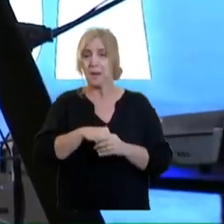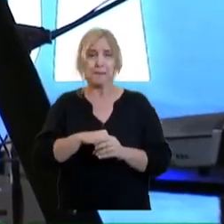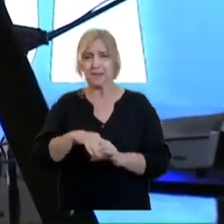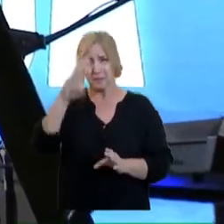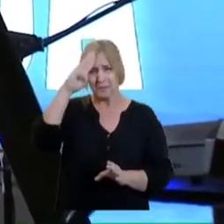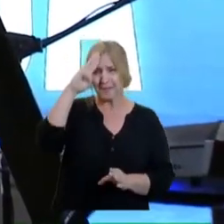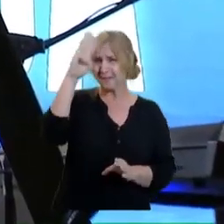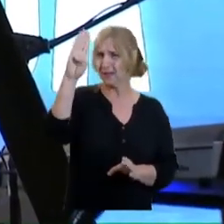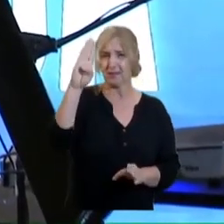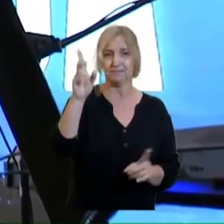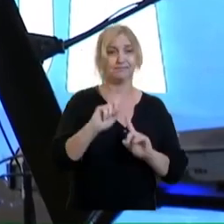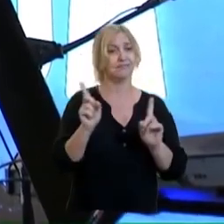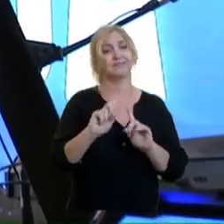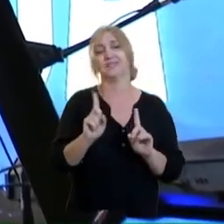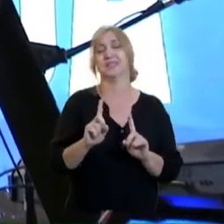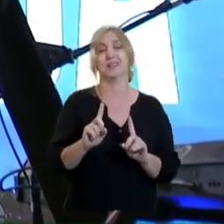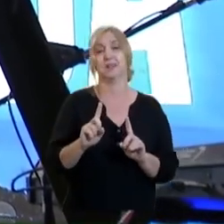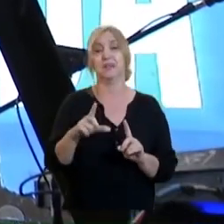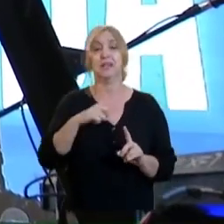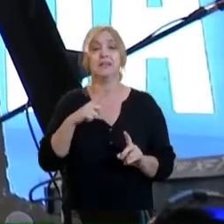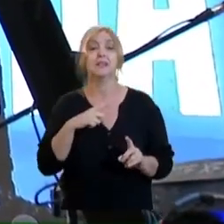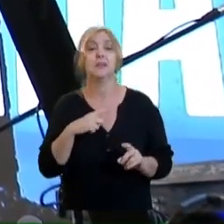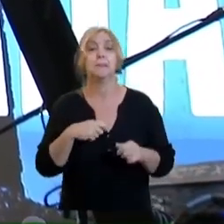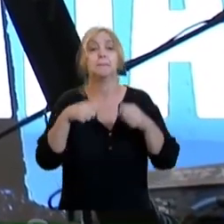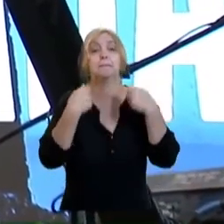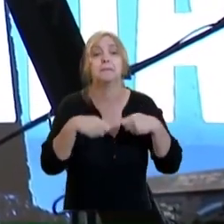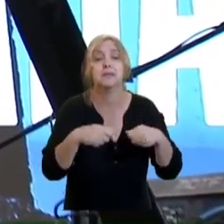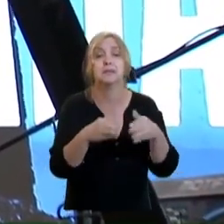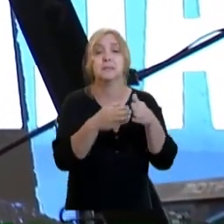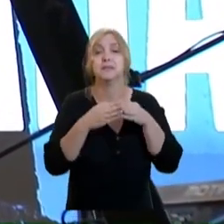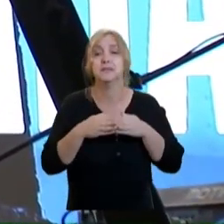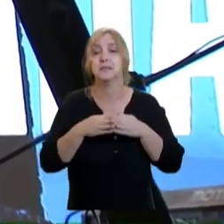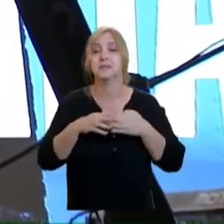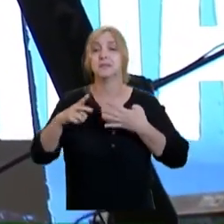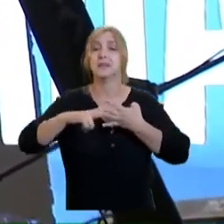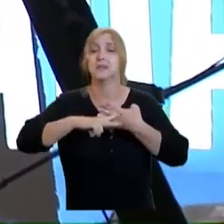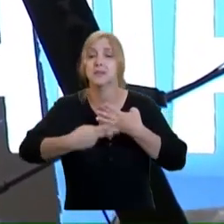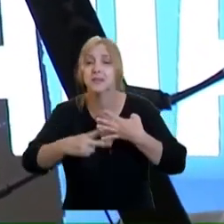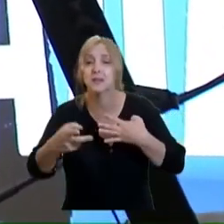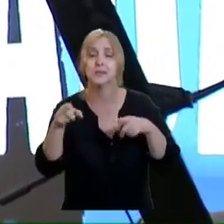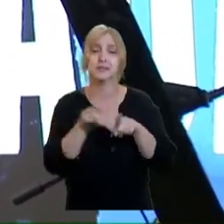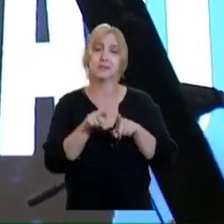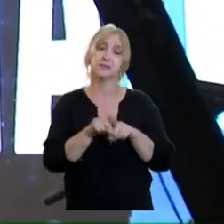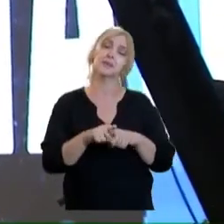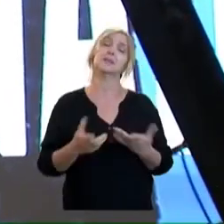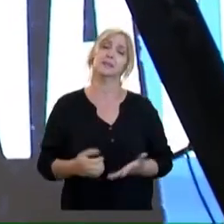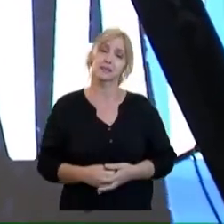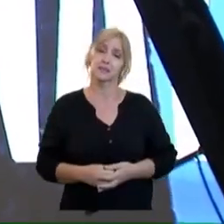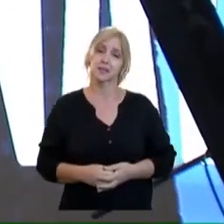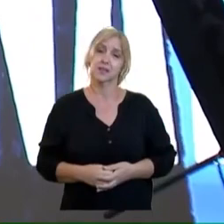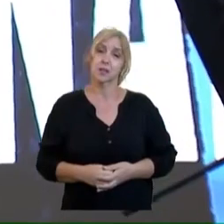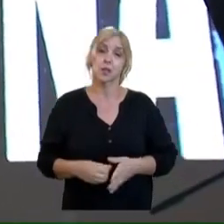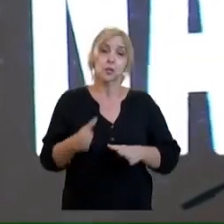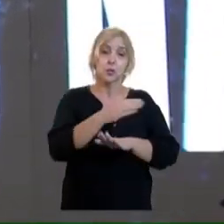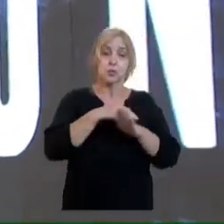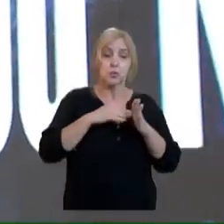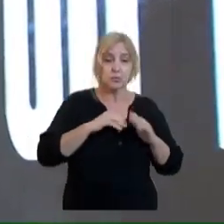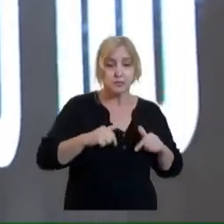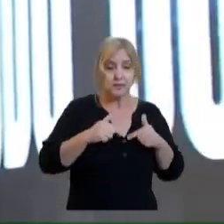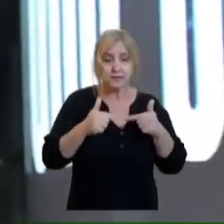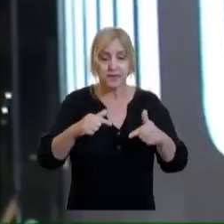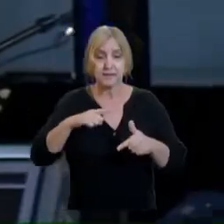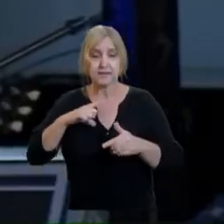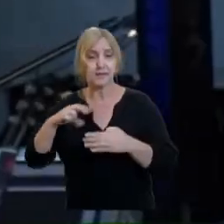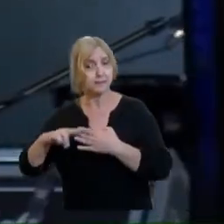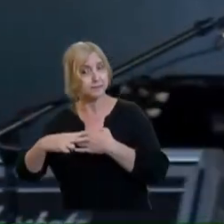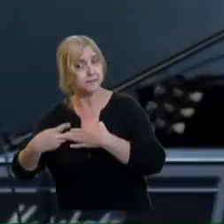só, tem demandas também, tem consequências também, Toda ação provoca uma reação. Uma